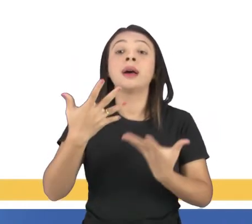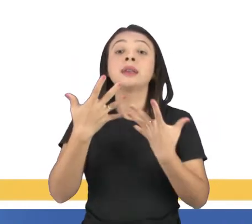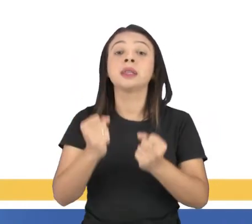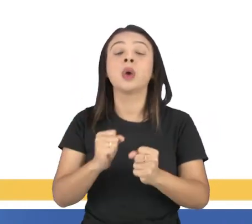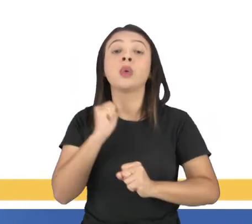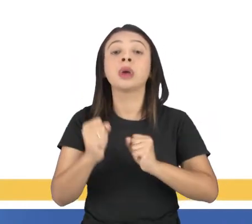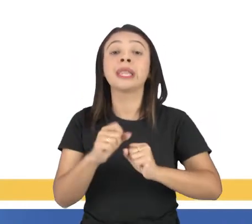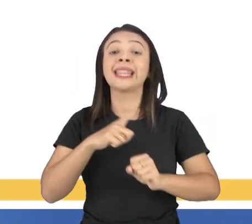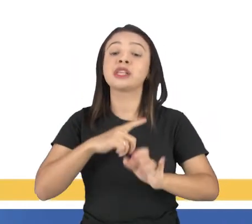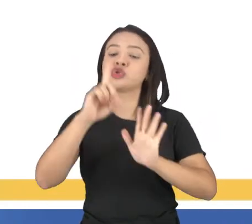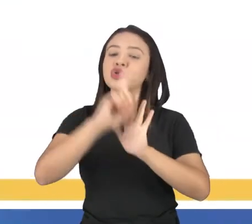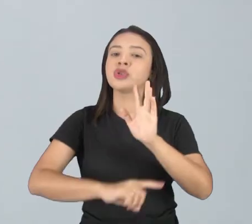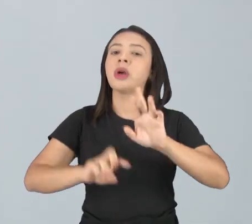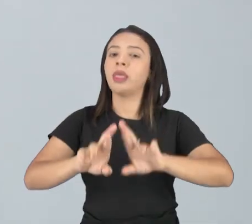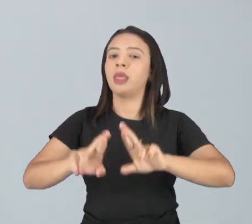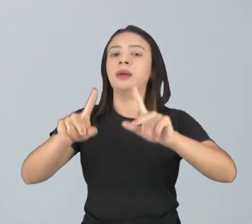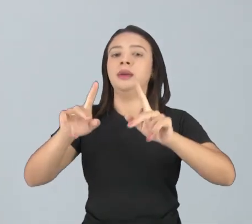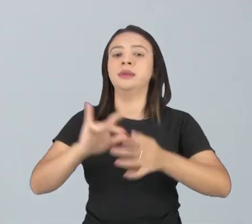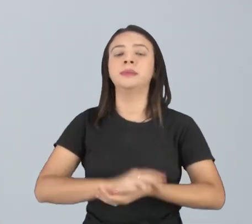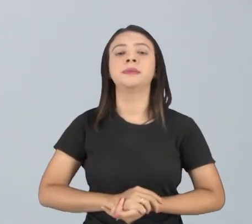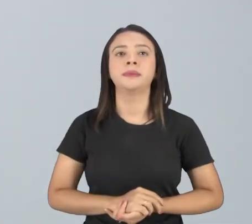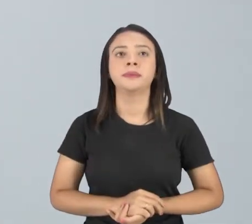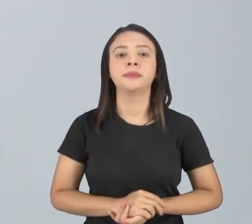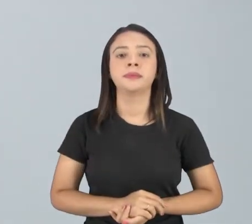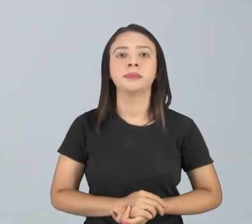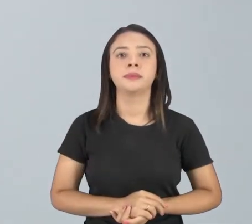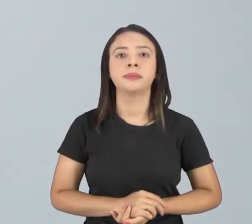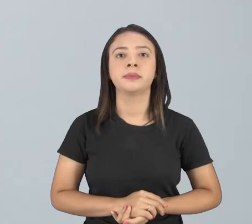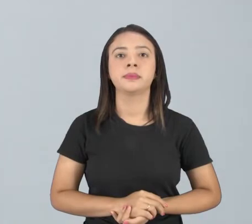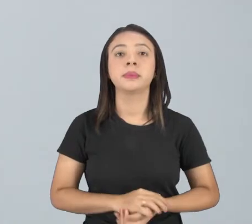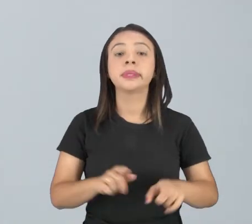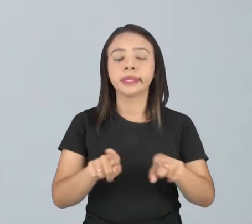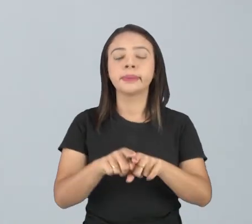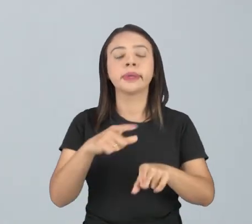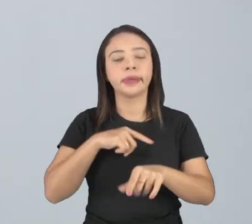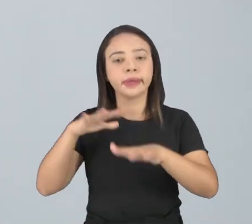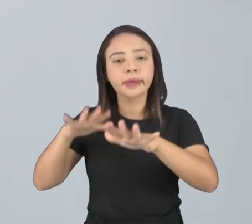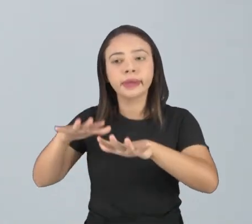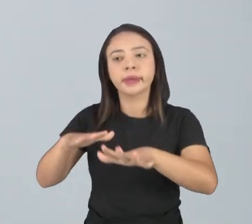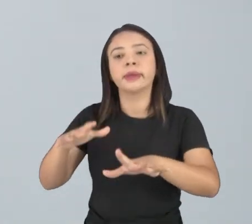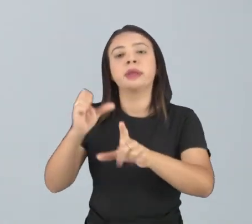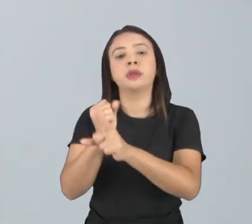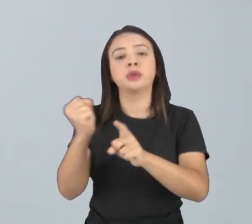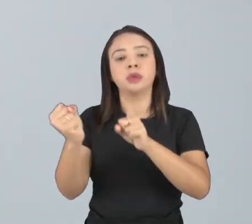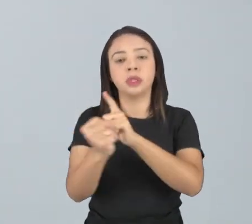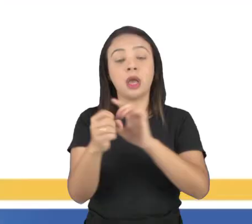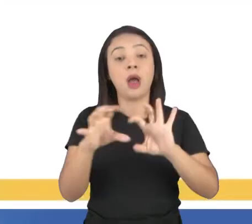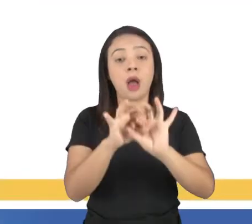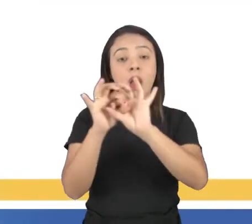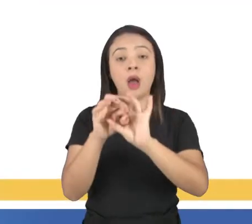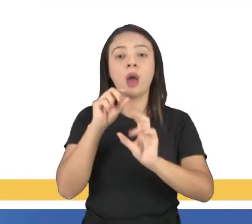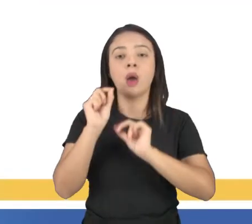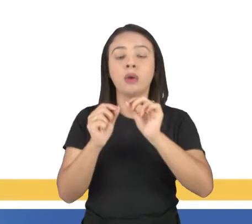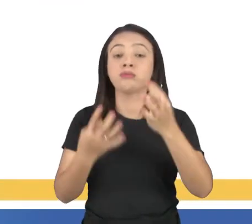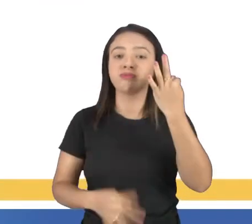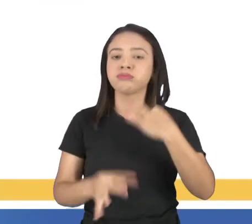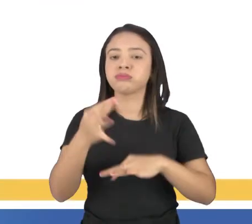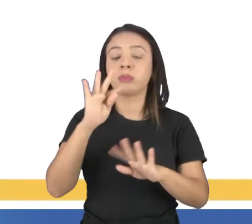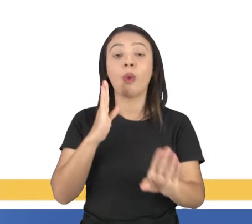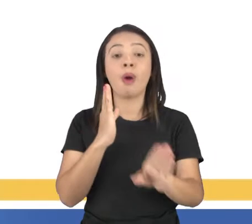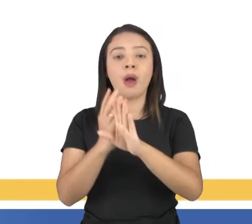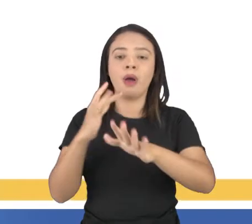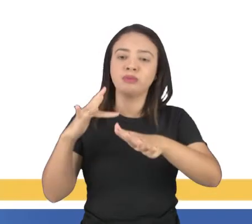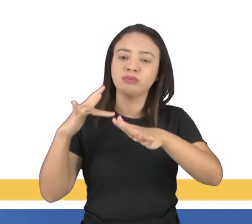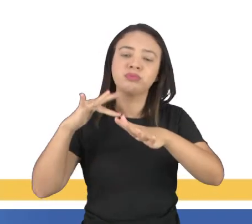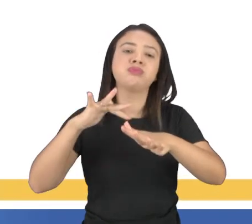de serem diferentes. Certo? Outro aliado dos movimentos sociais é a tecnologia. Observem. Através das redes sociais